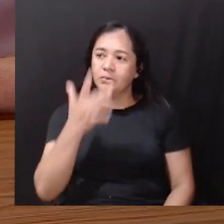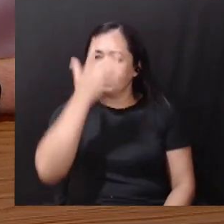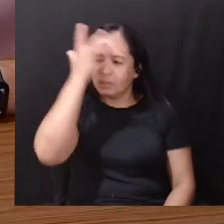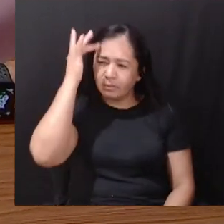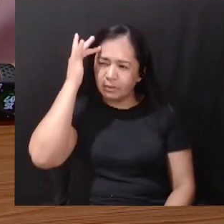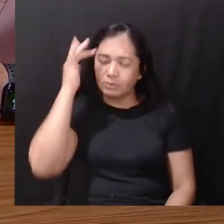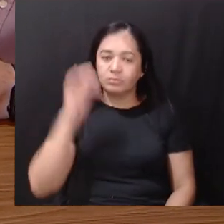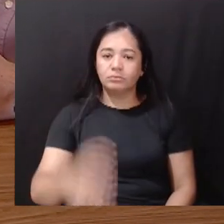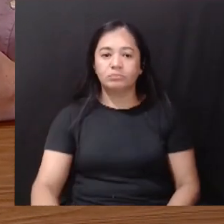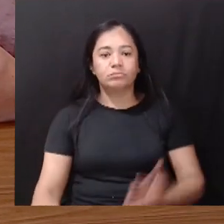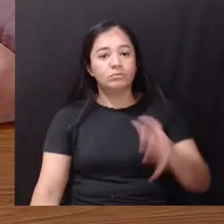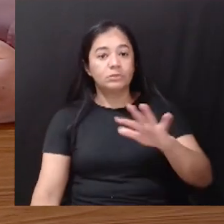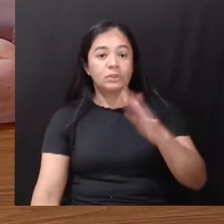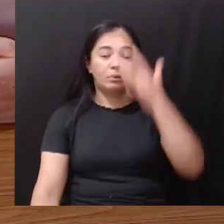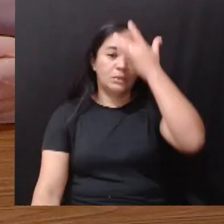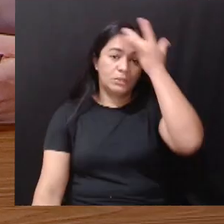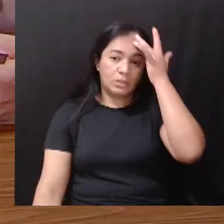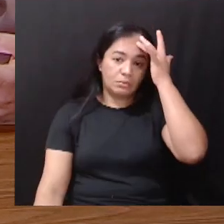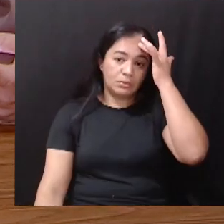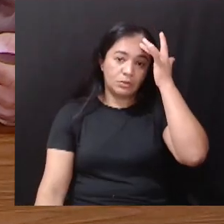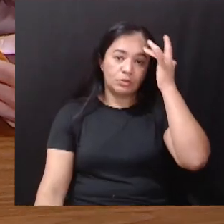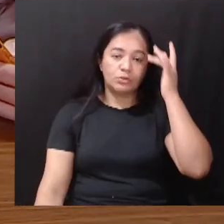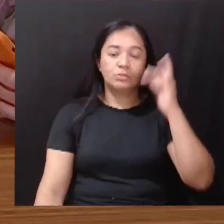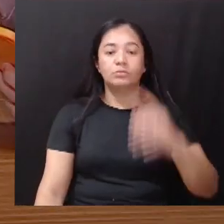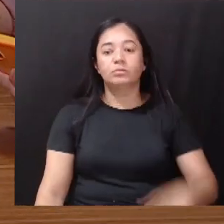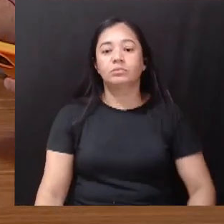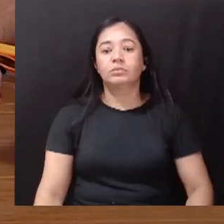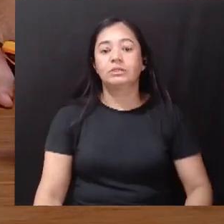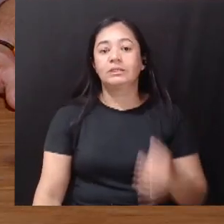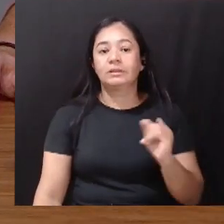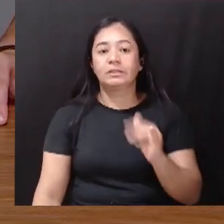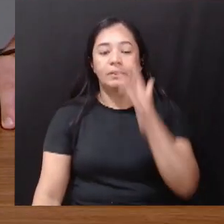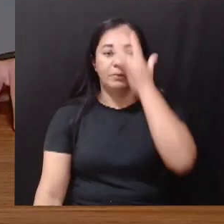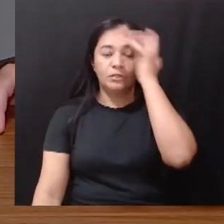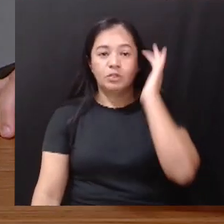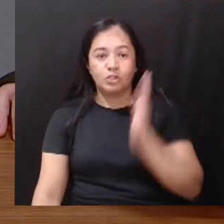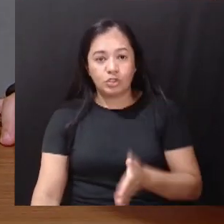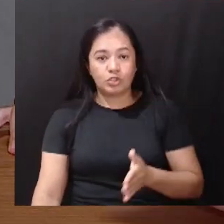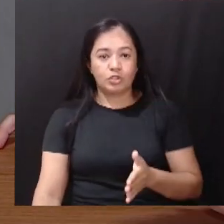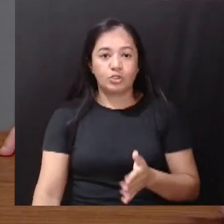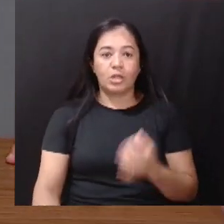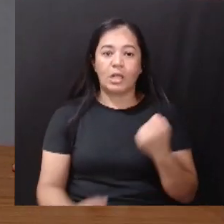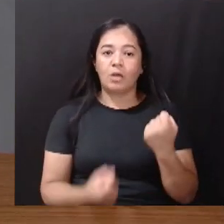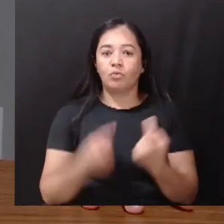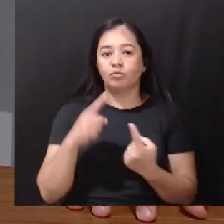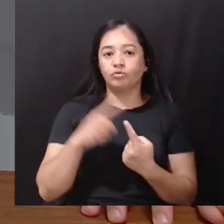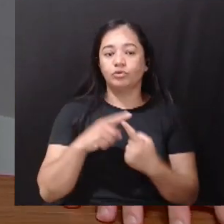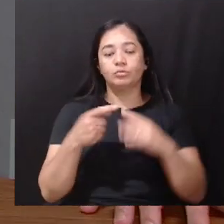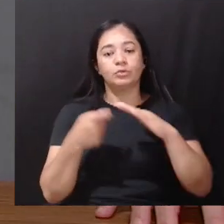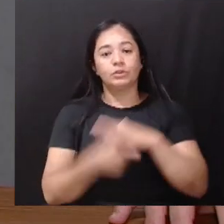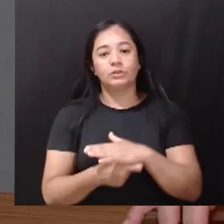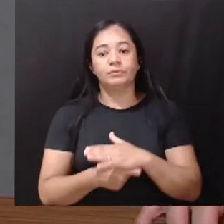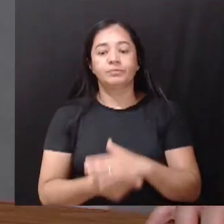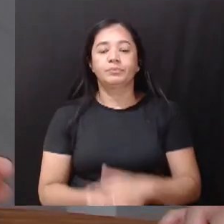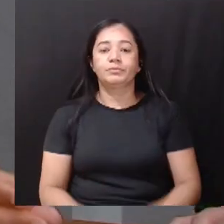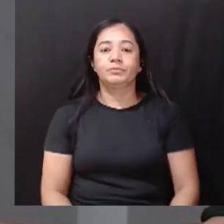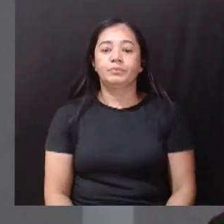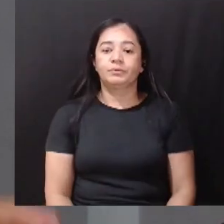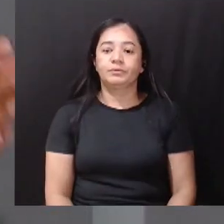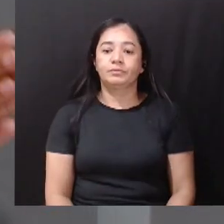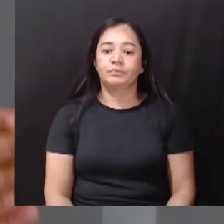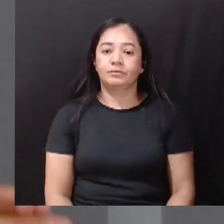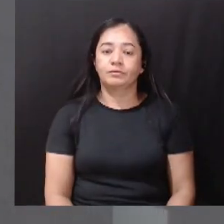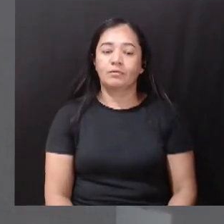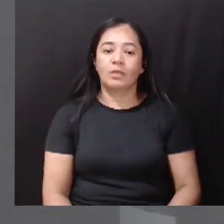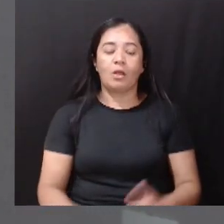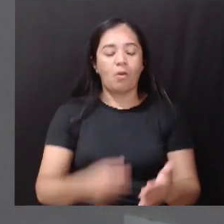Depende muito da pessoa e depende muito se a pessoa já tem algum tipo de investimento. Então, ok, fiz o